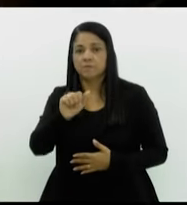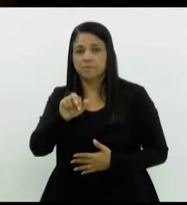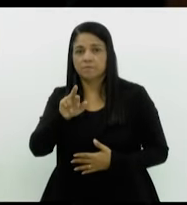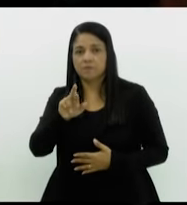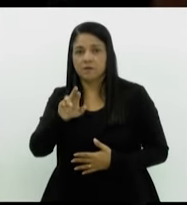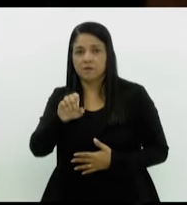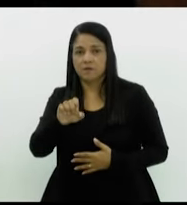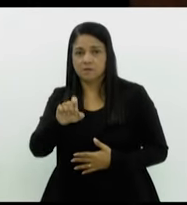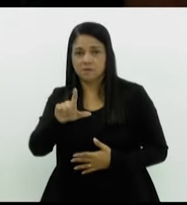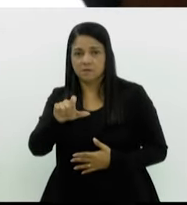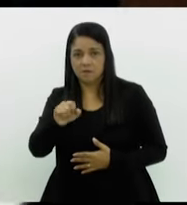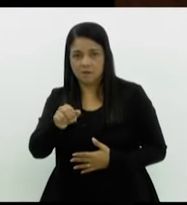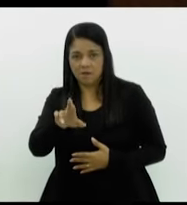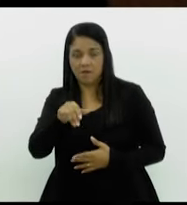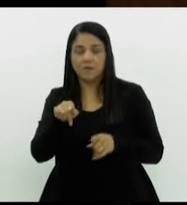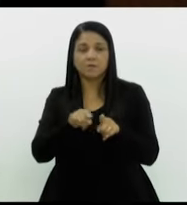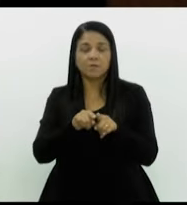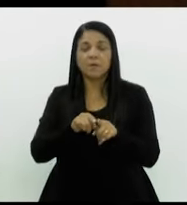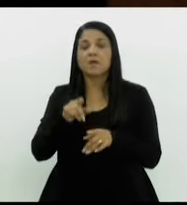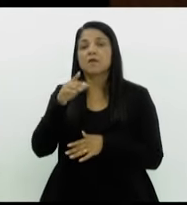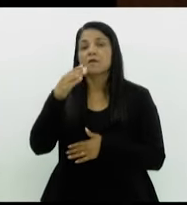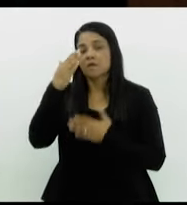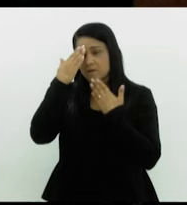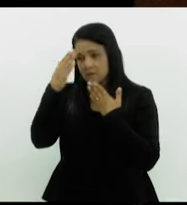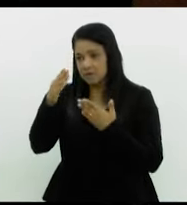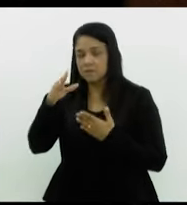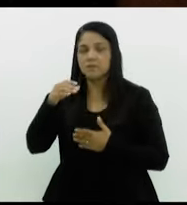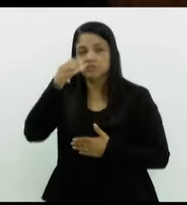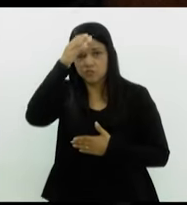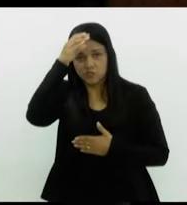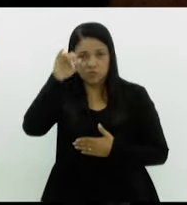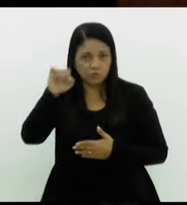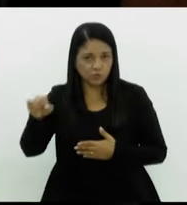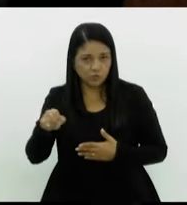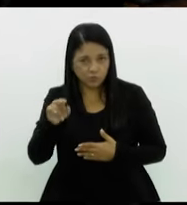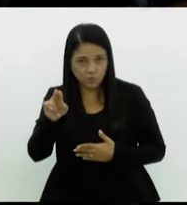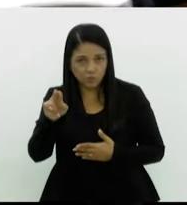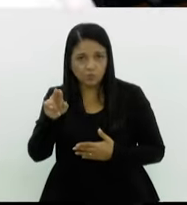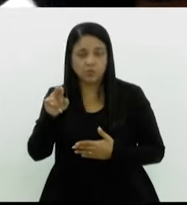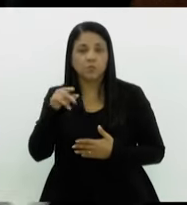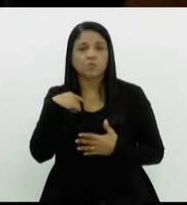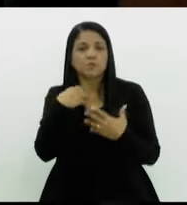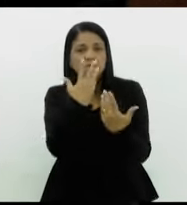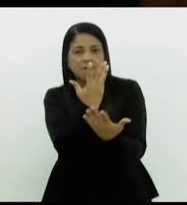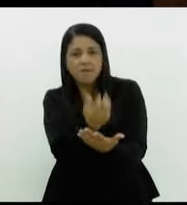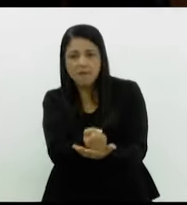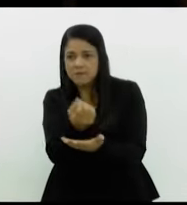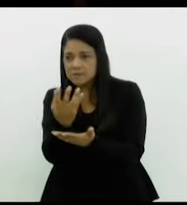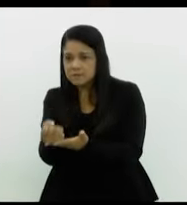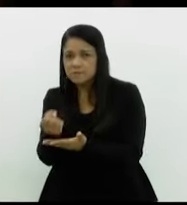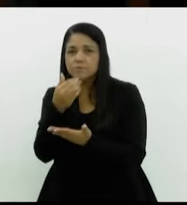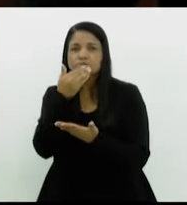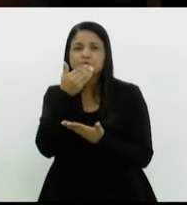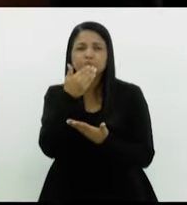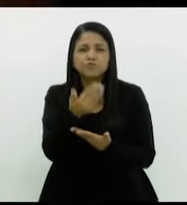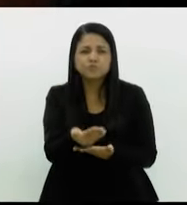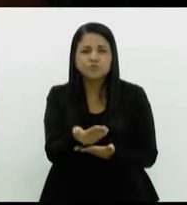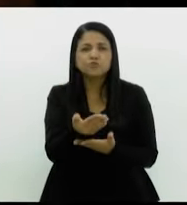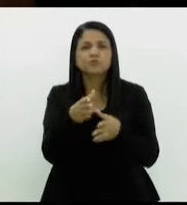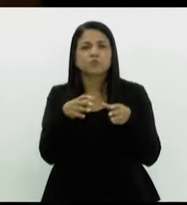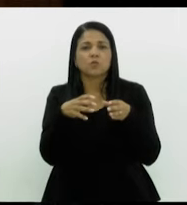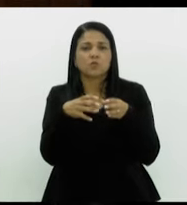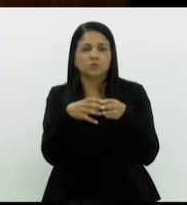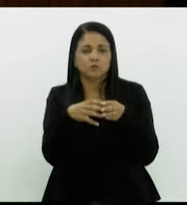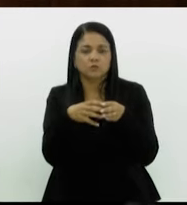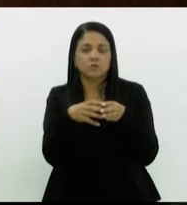Bacelar, também a senhora, presidente Tiaju, por ter acatado o pedido da Comissão da